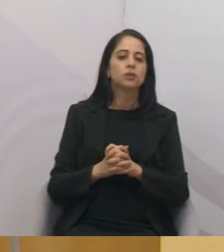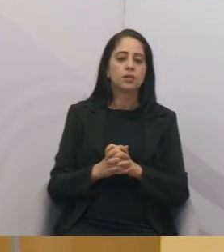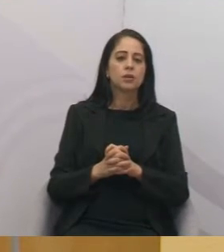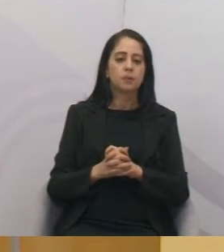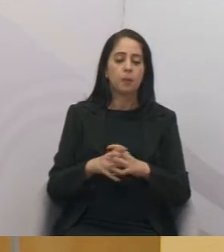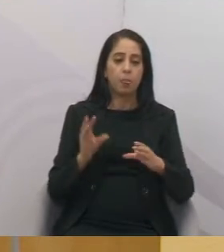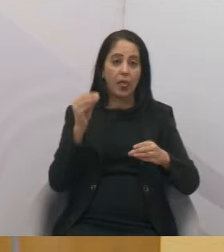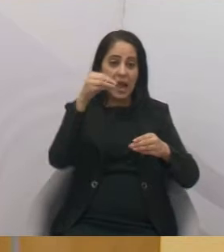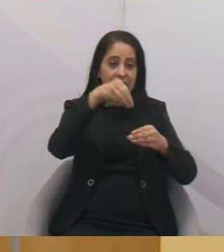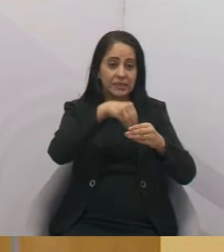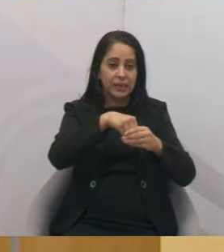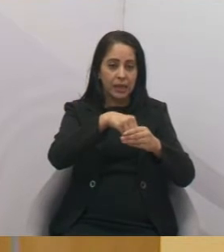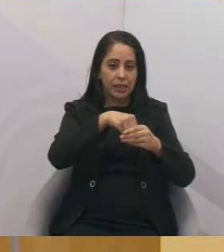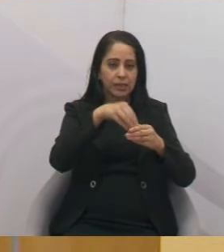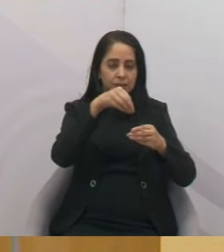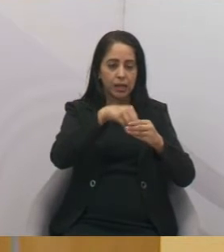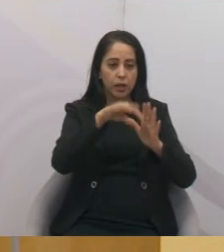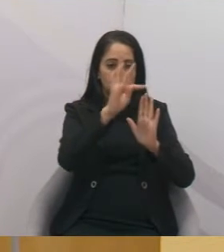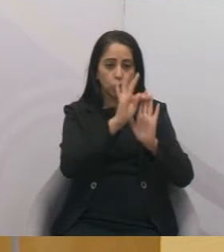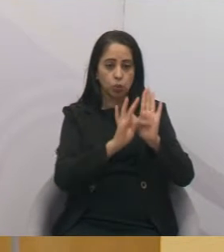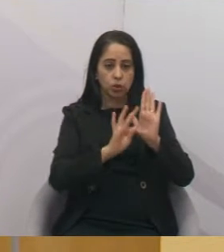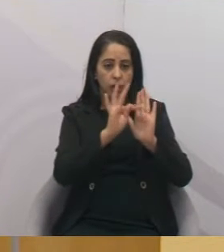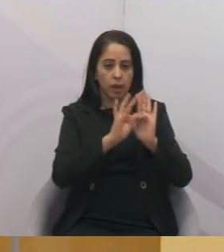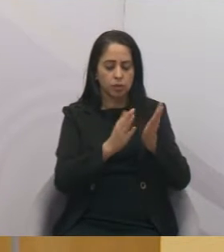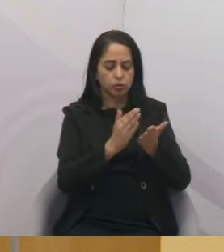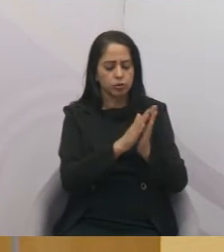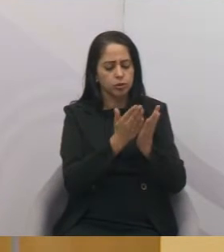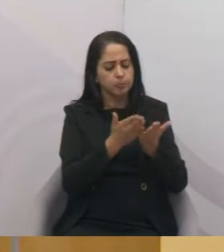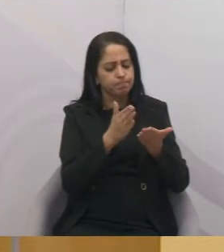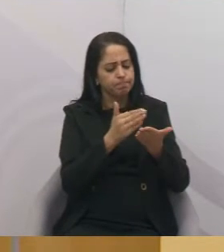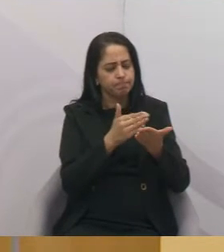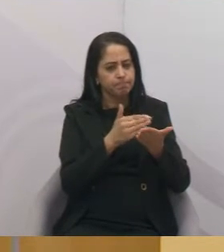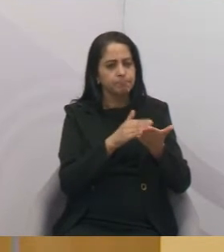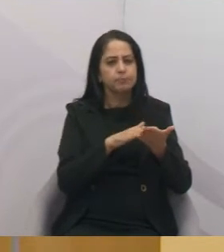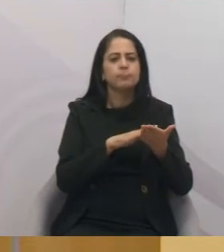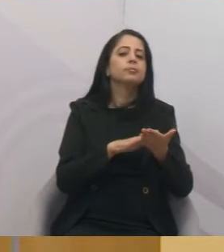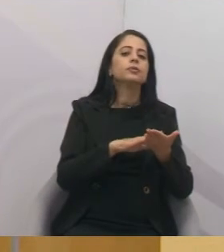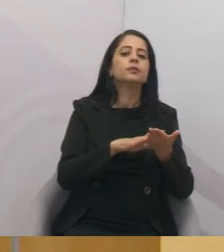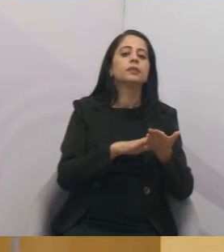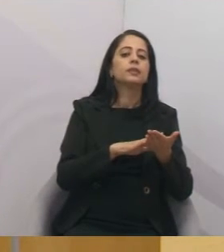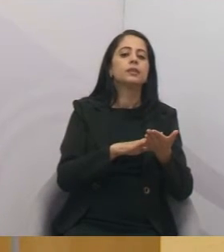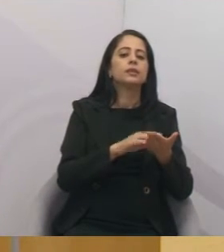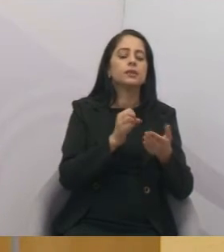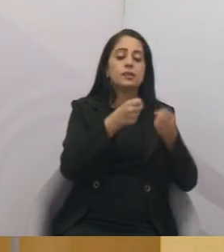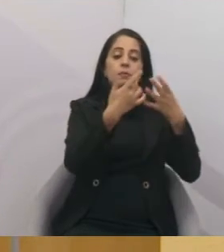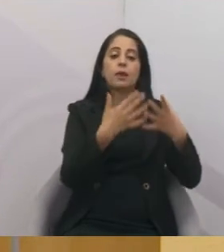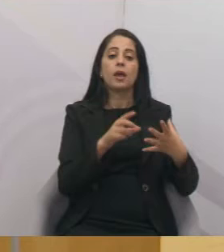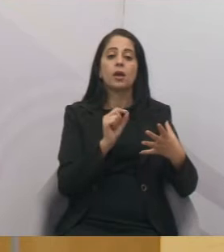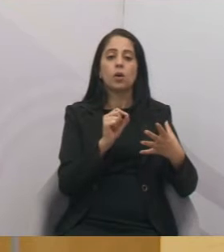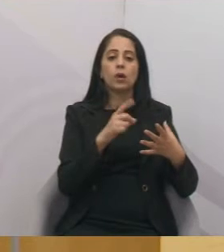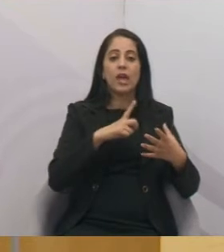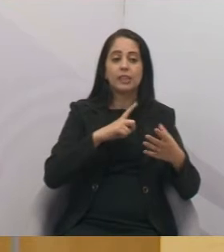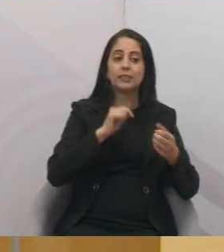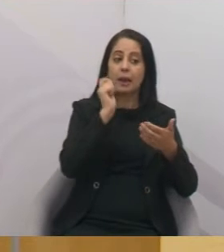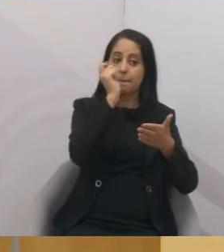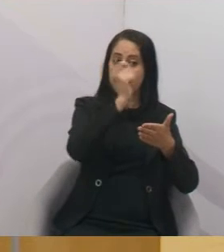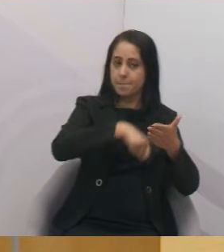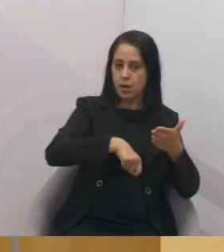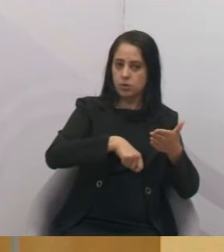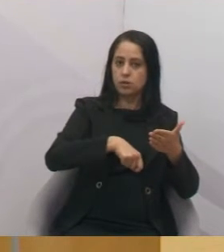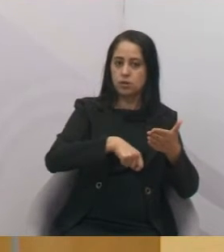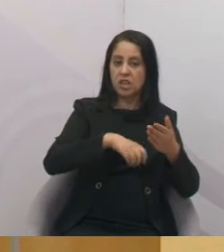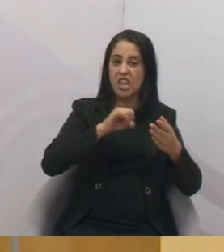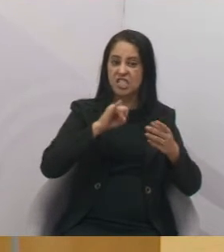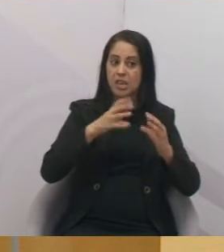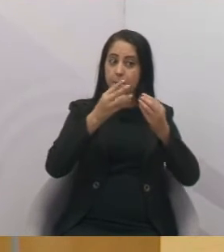de licenciamento, né, para os empreendimentos que venham ser instalados em nossa cidade, seja de médio ou alto